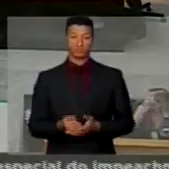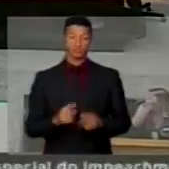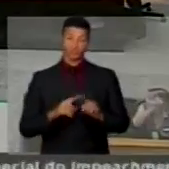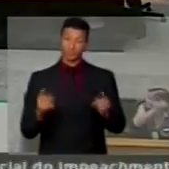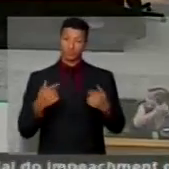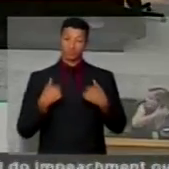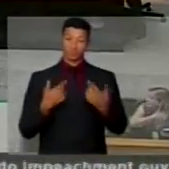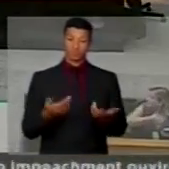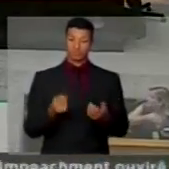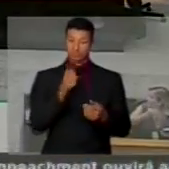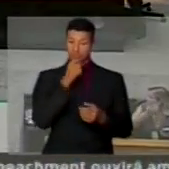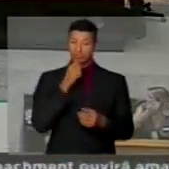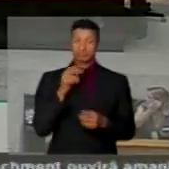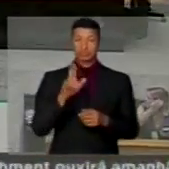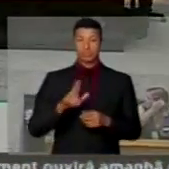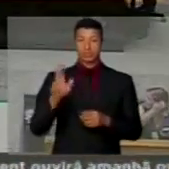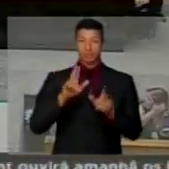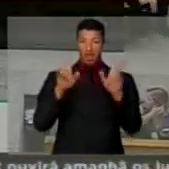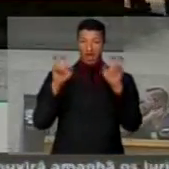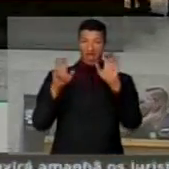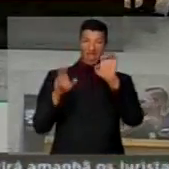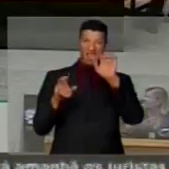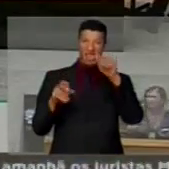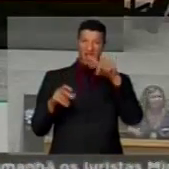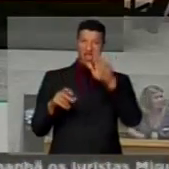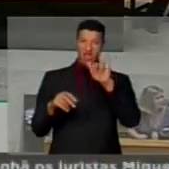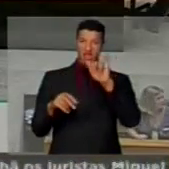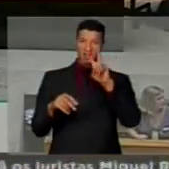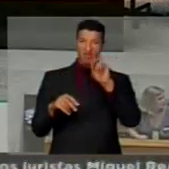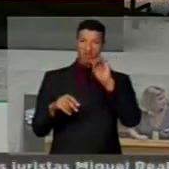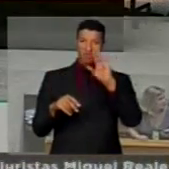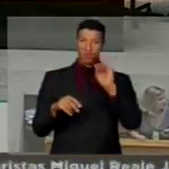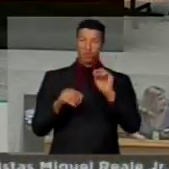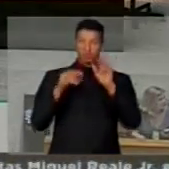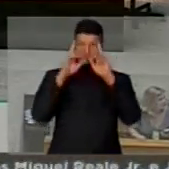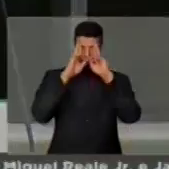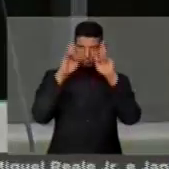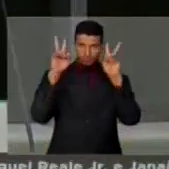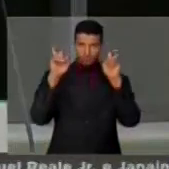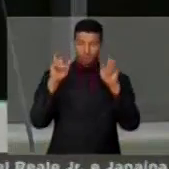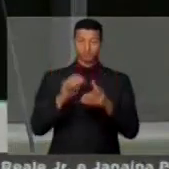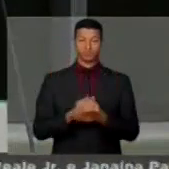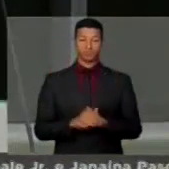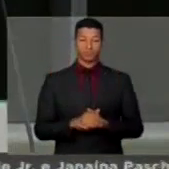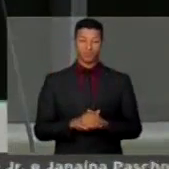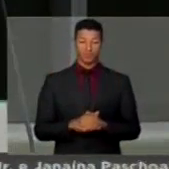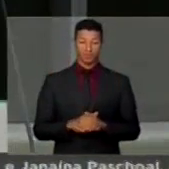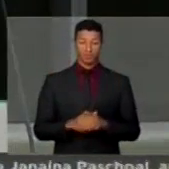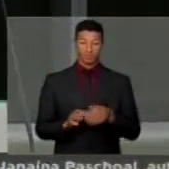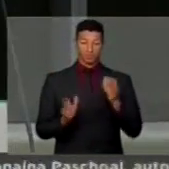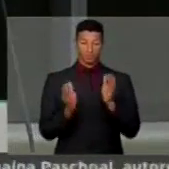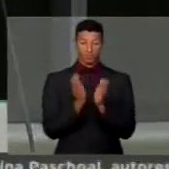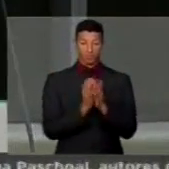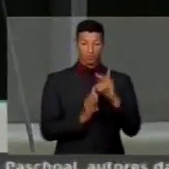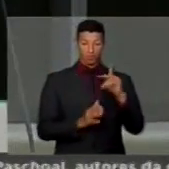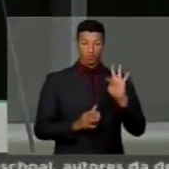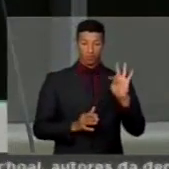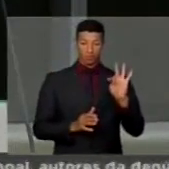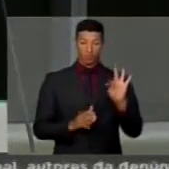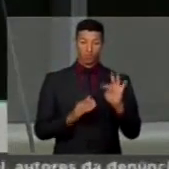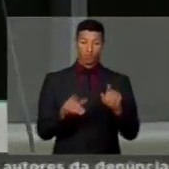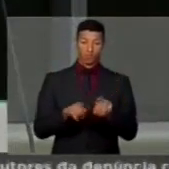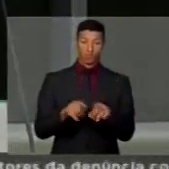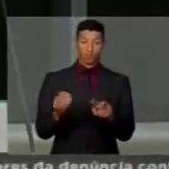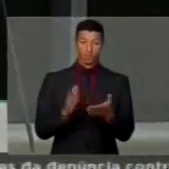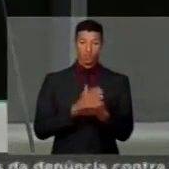vou ainda usar o nome de equívoco de forma muito respeitosa. O PT e